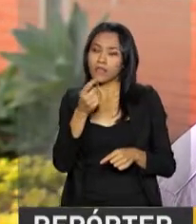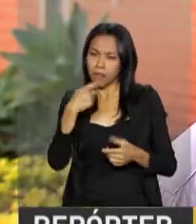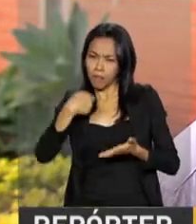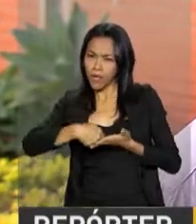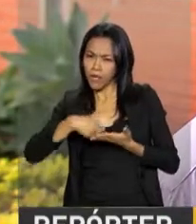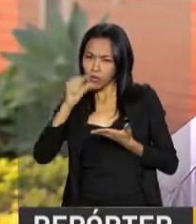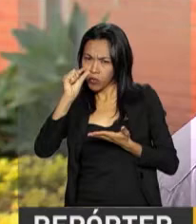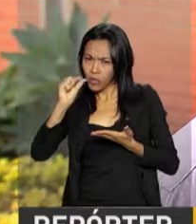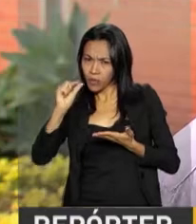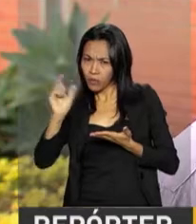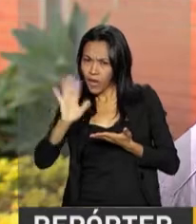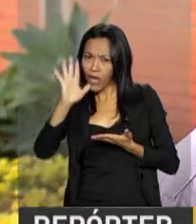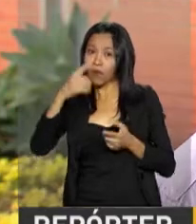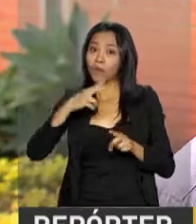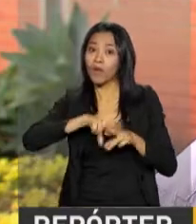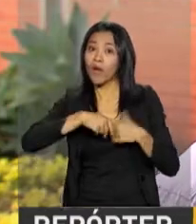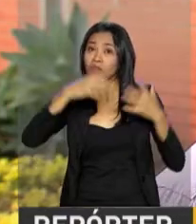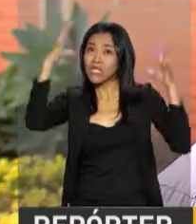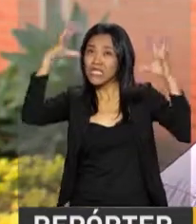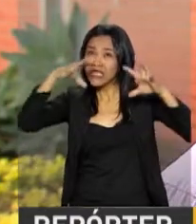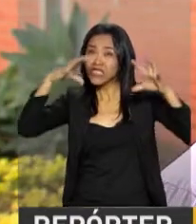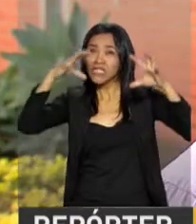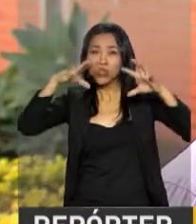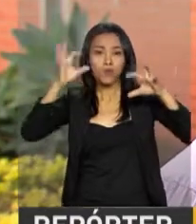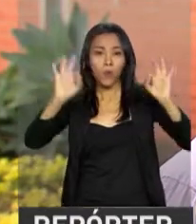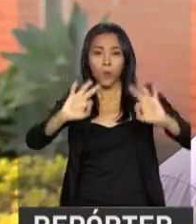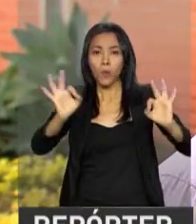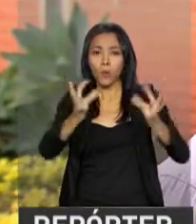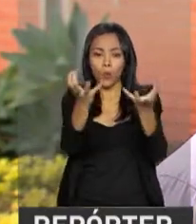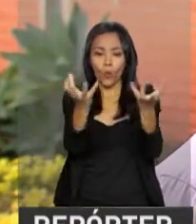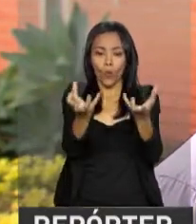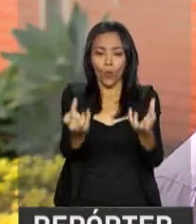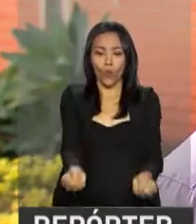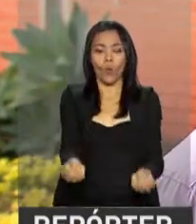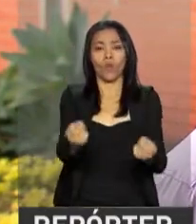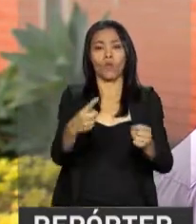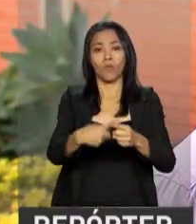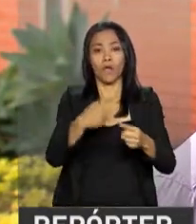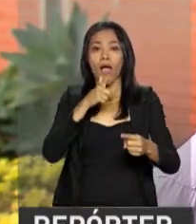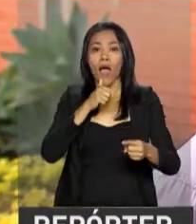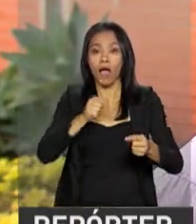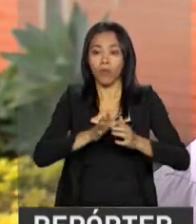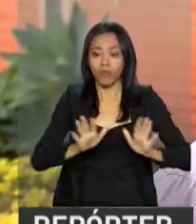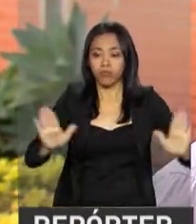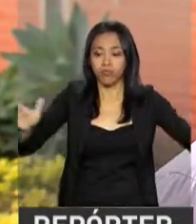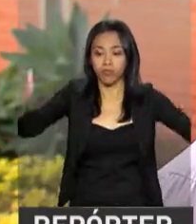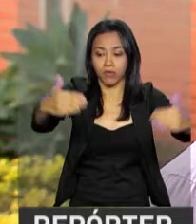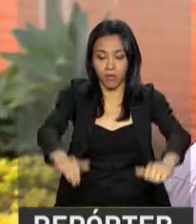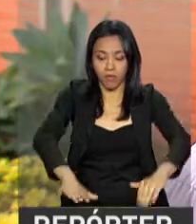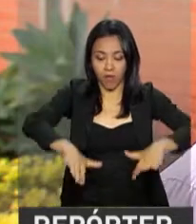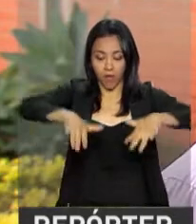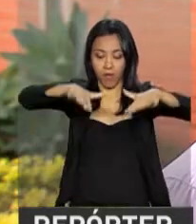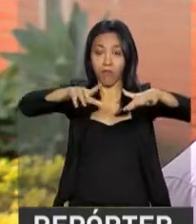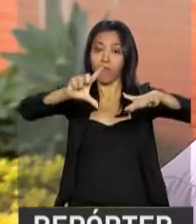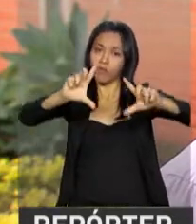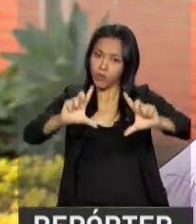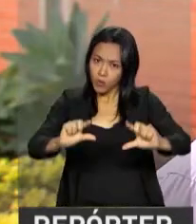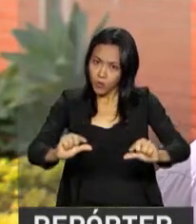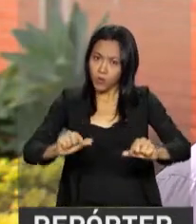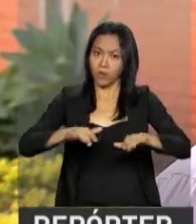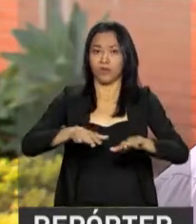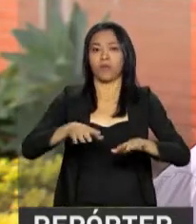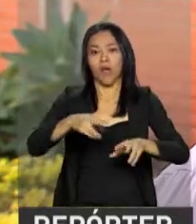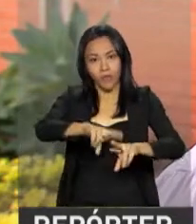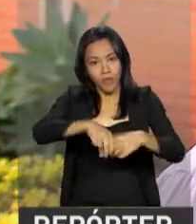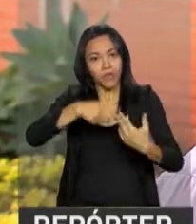caro por causa da seca o causa dos reservatórios com nível muito baixo antigamente isso não aparecia simplesmente